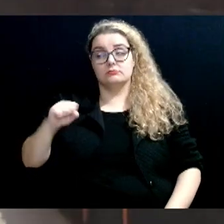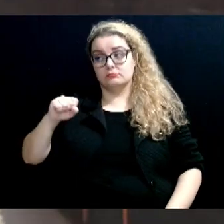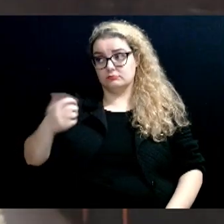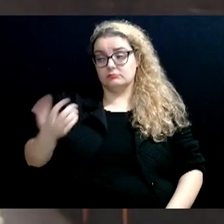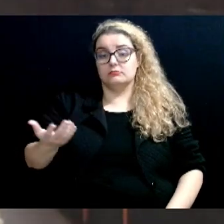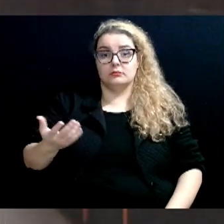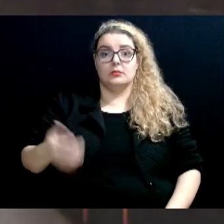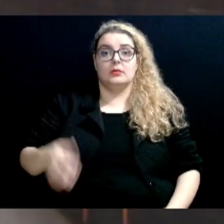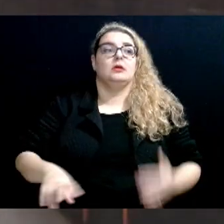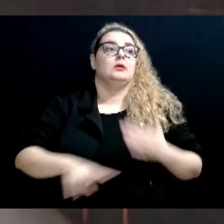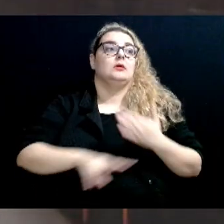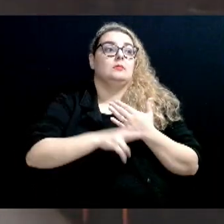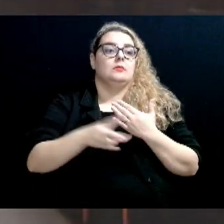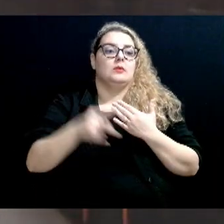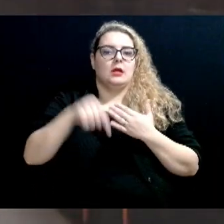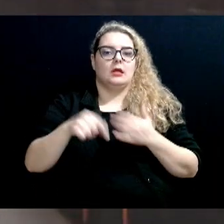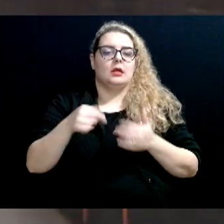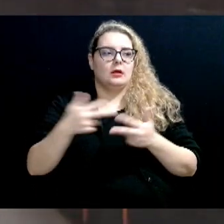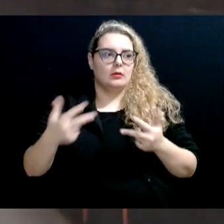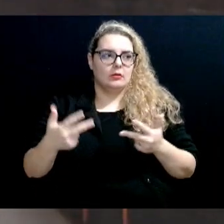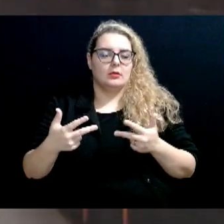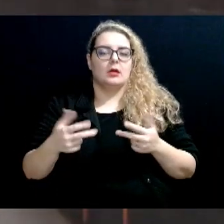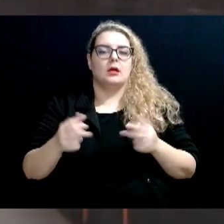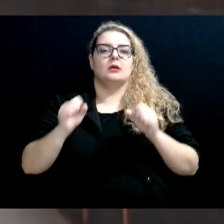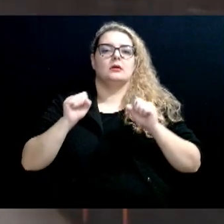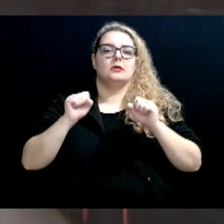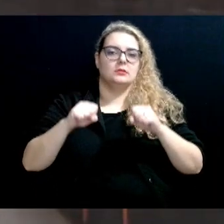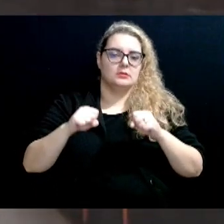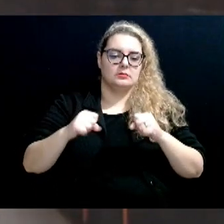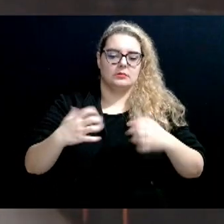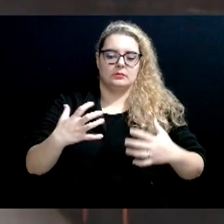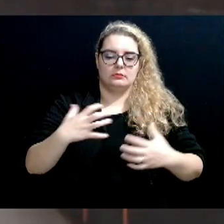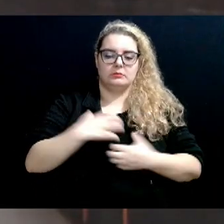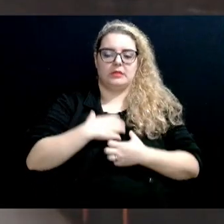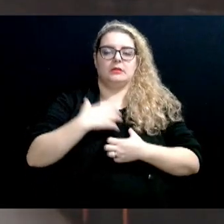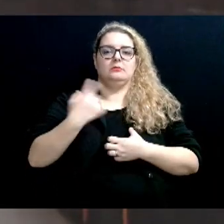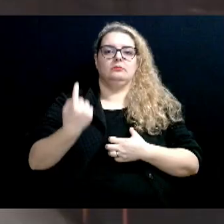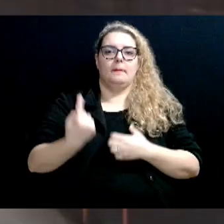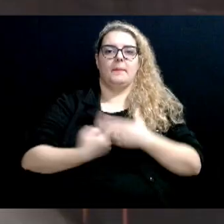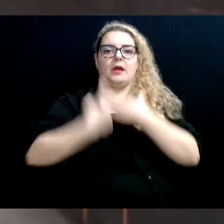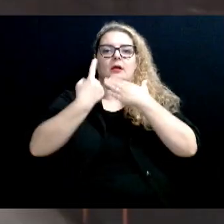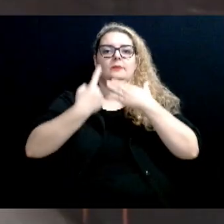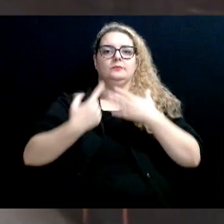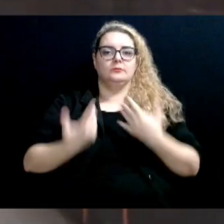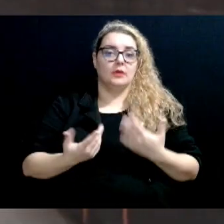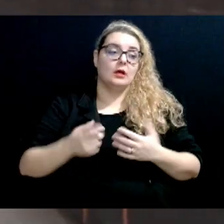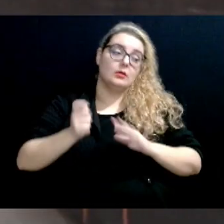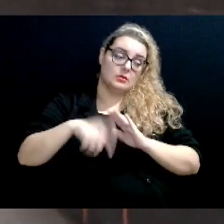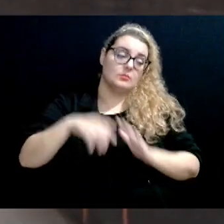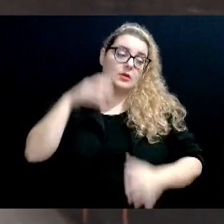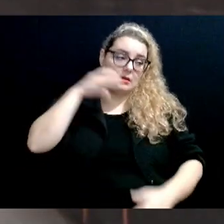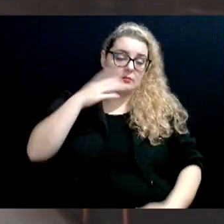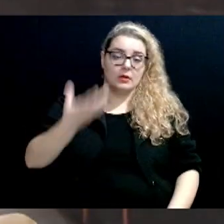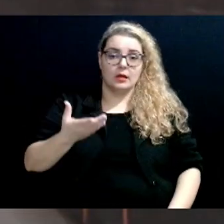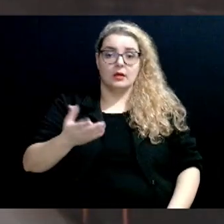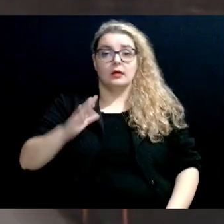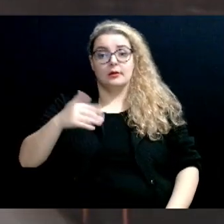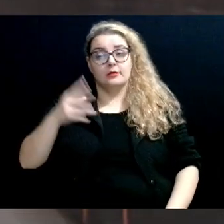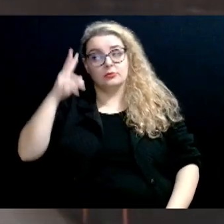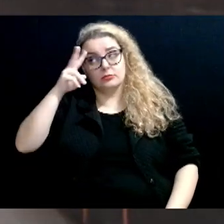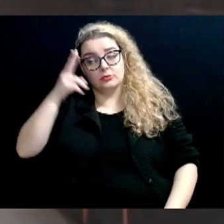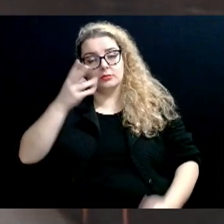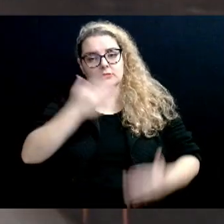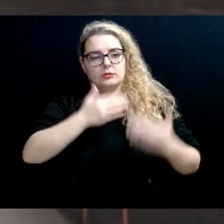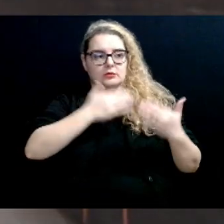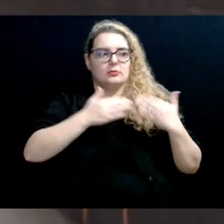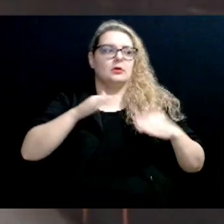aquele fato. Então, aí eu registro aquilo mais rápido. E na hora de recuperar, muitas vezes é